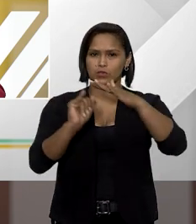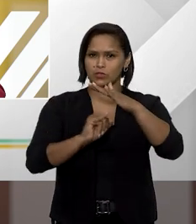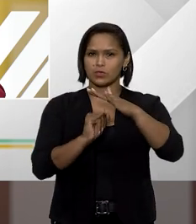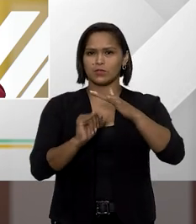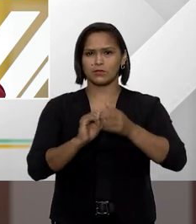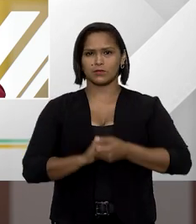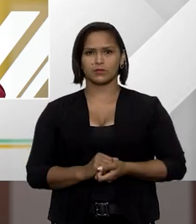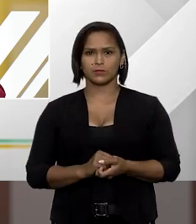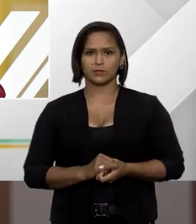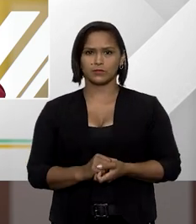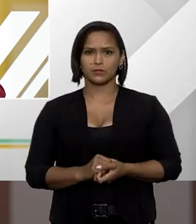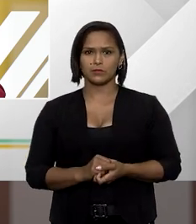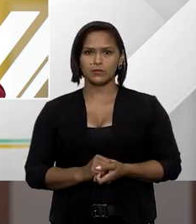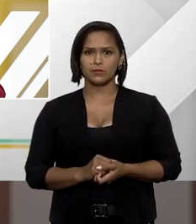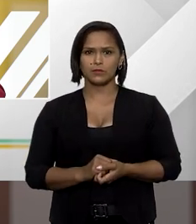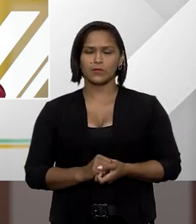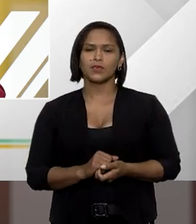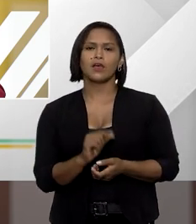Igor?